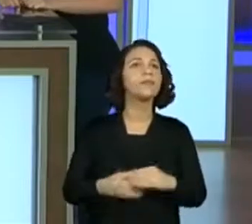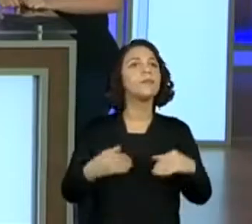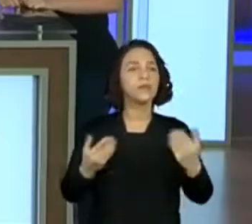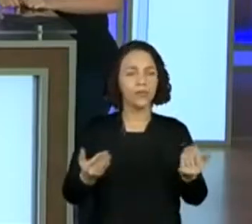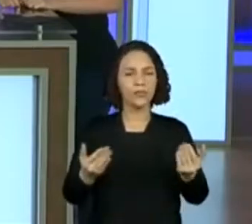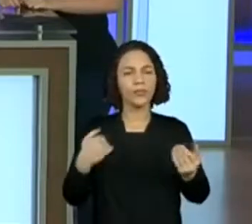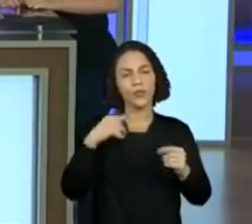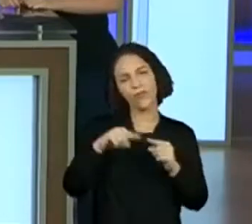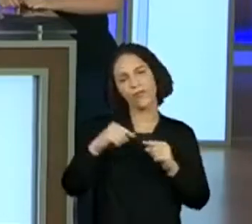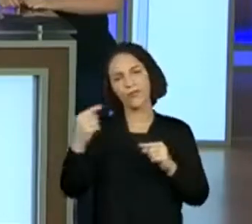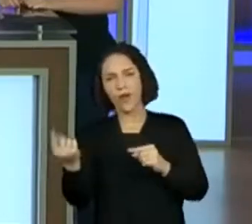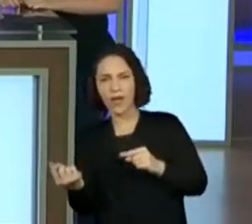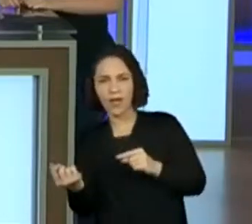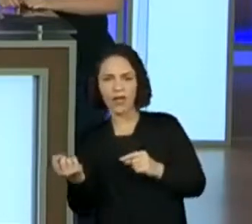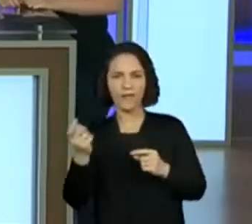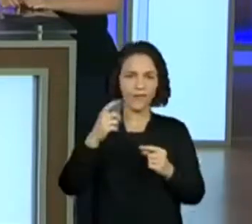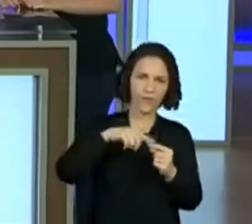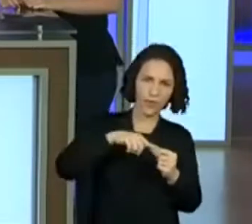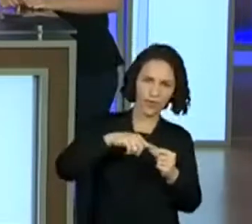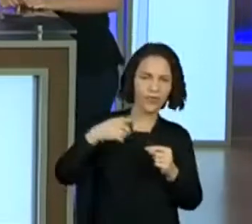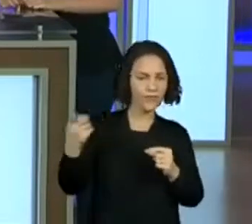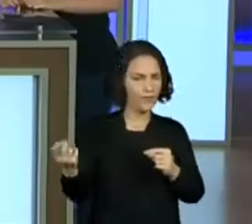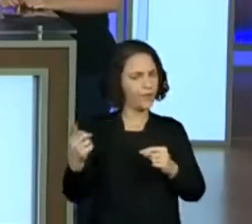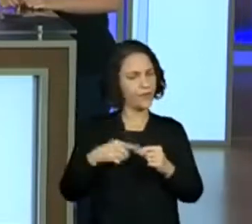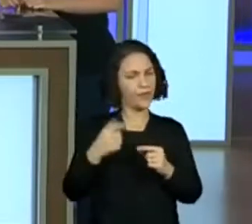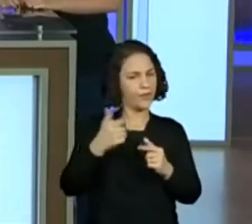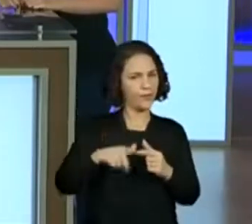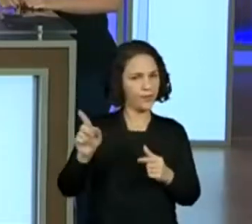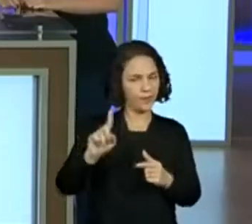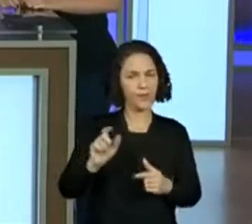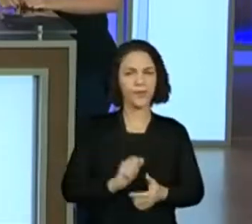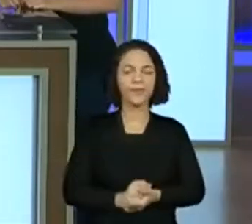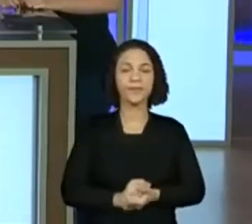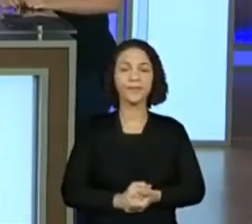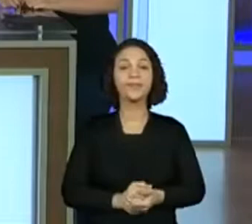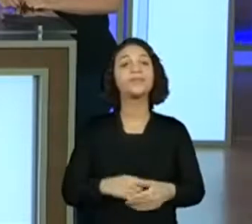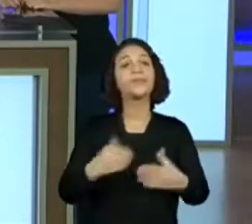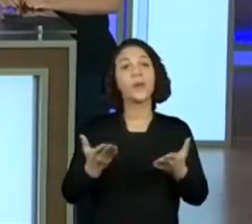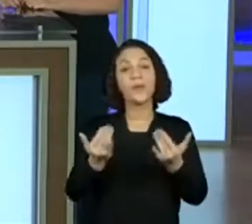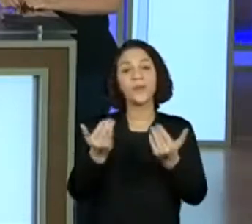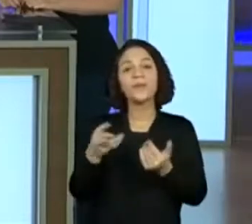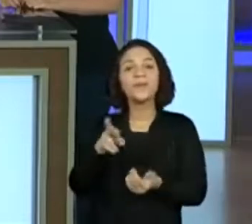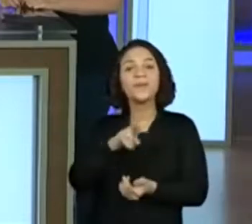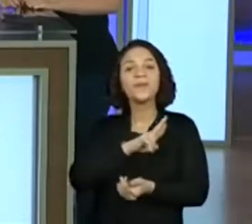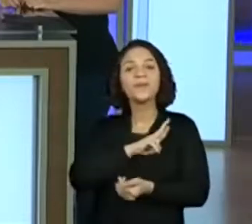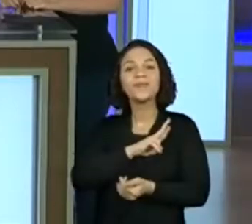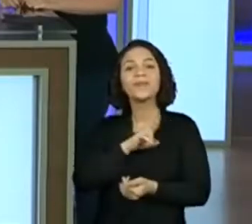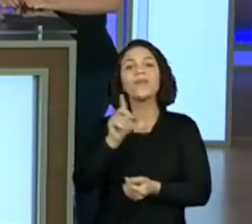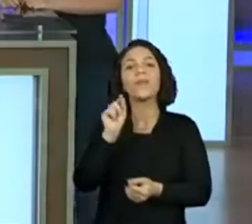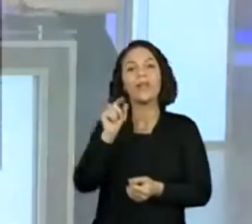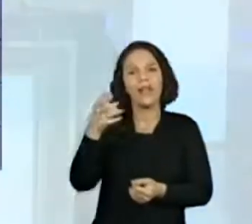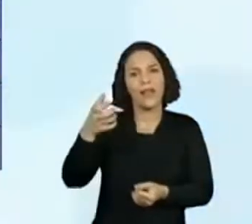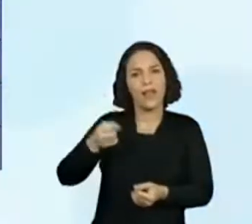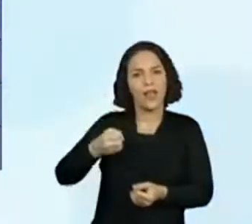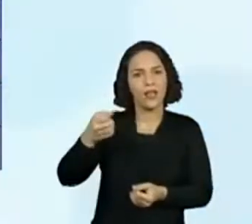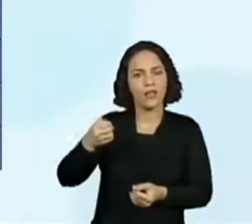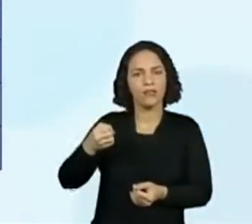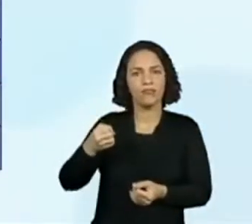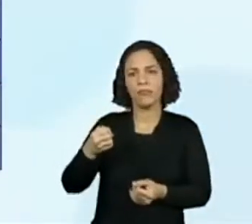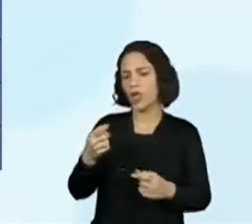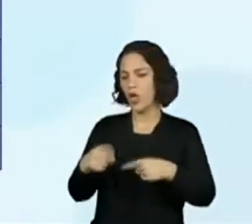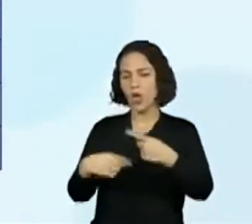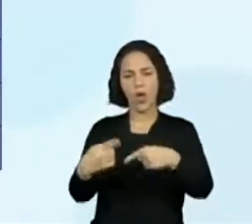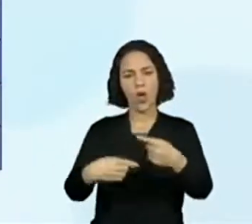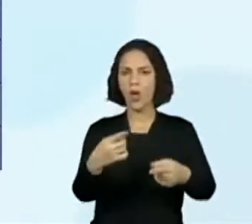e voltar na imagem então, tá bom? Que aí fica legal. A gente, eles já colocaram que o leite não é